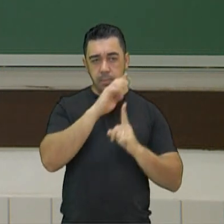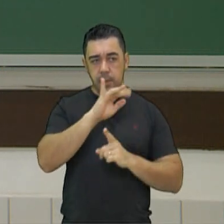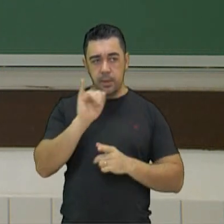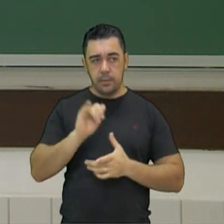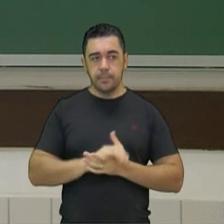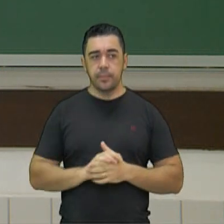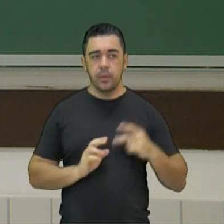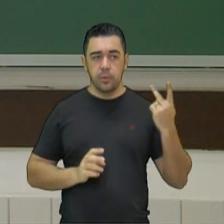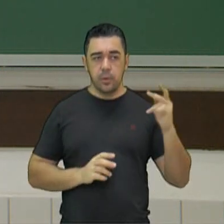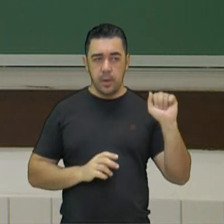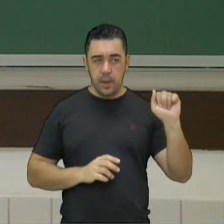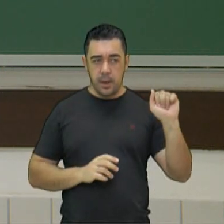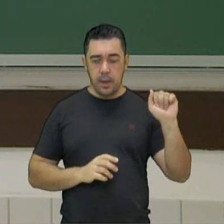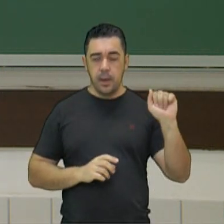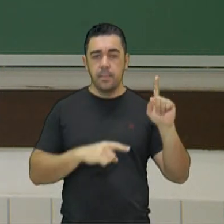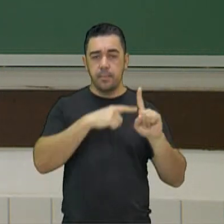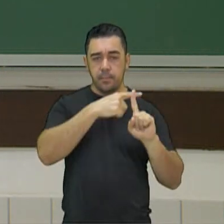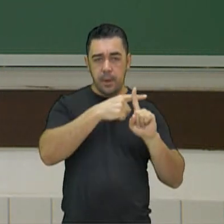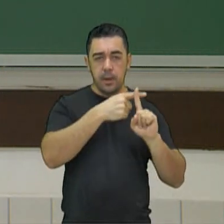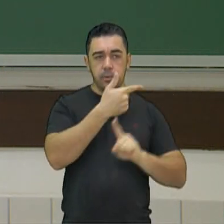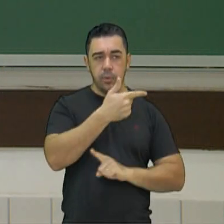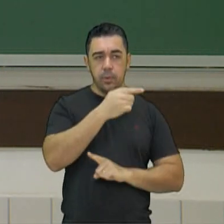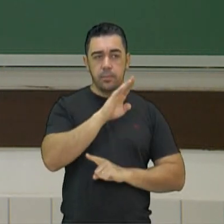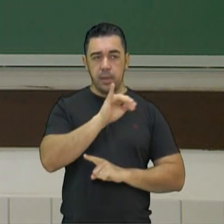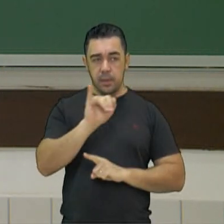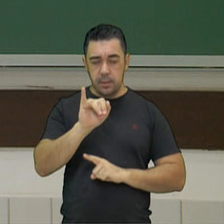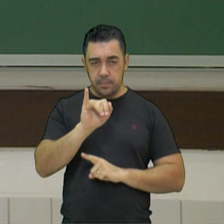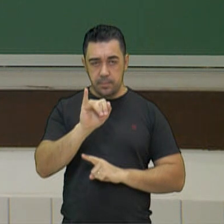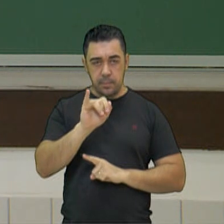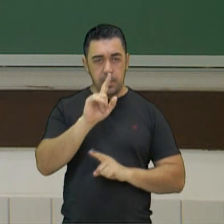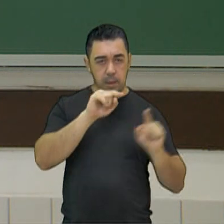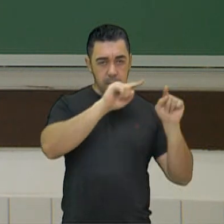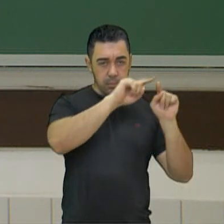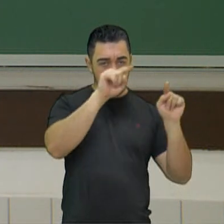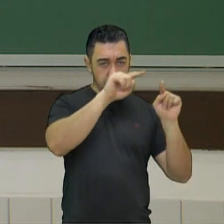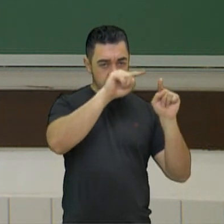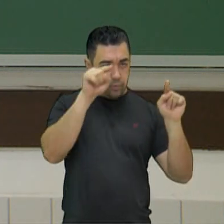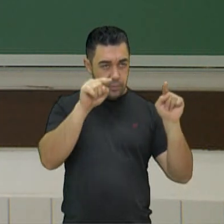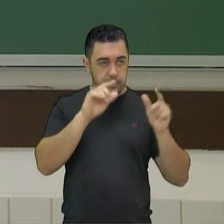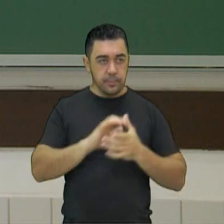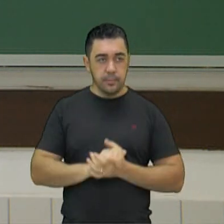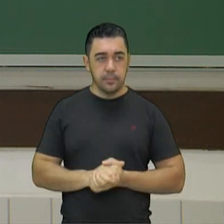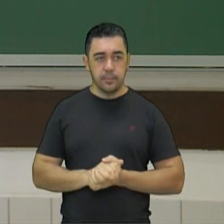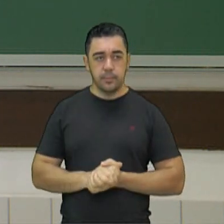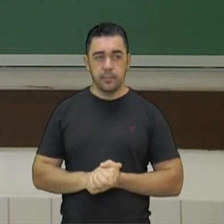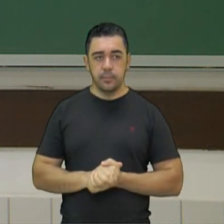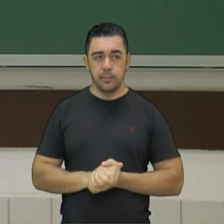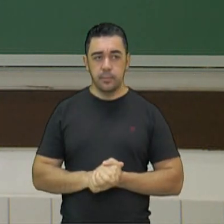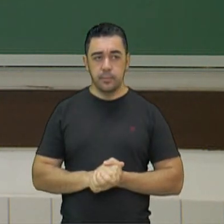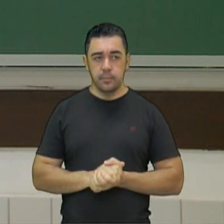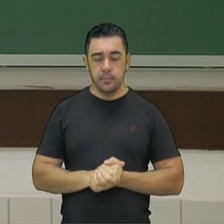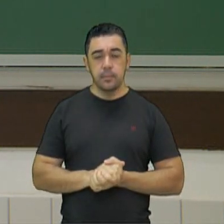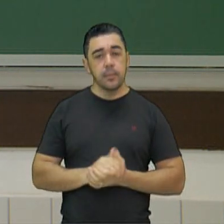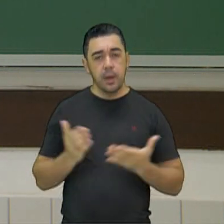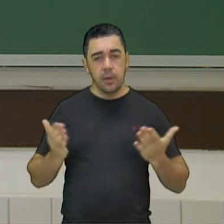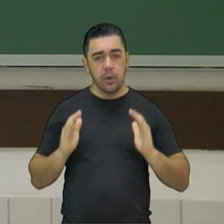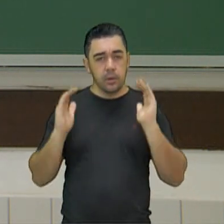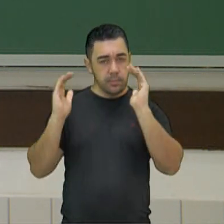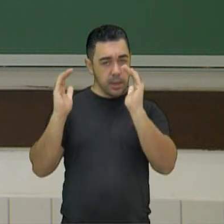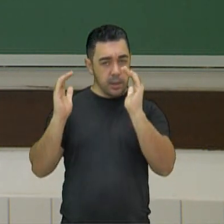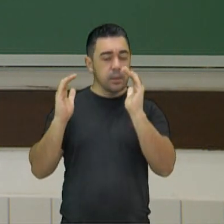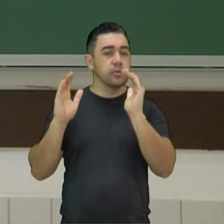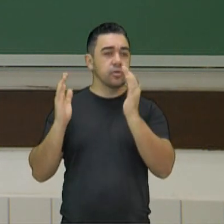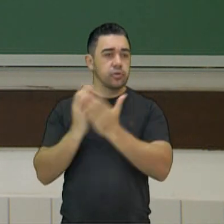ficar 2A mais 2BI, propriedade distributiva da multiplicação. Para eu retirar esse